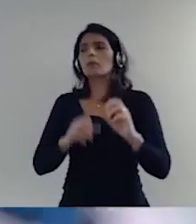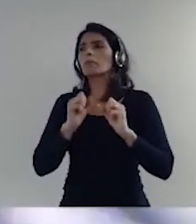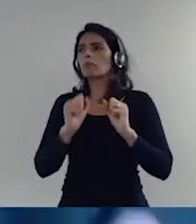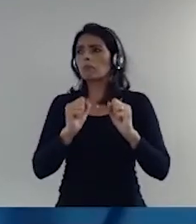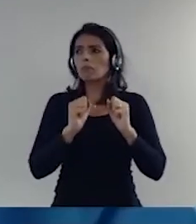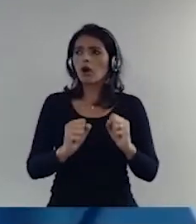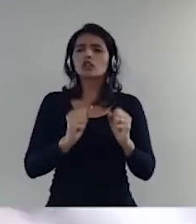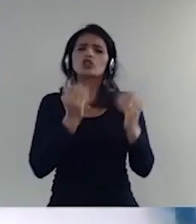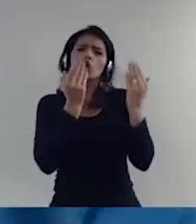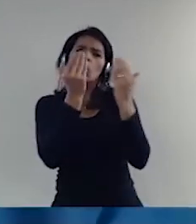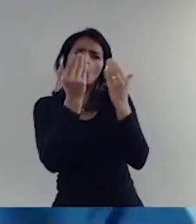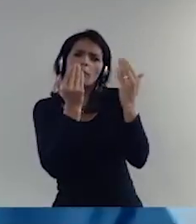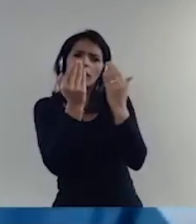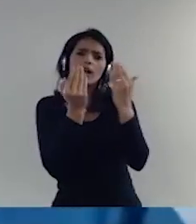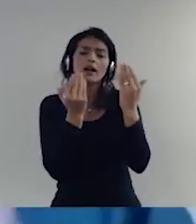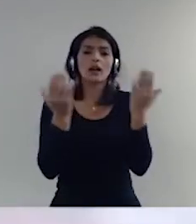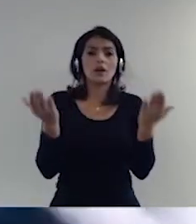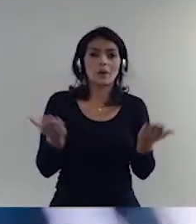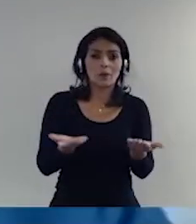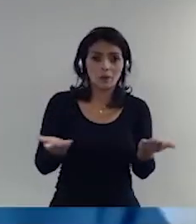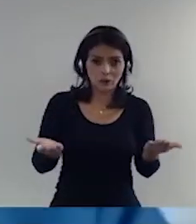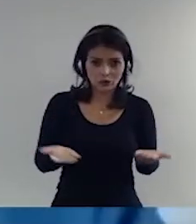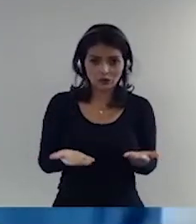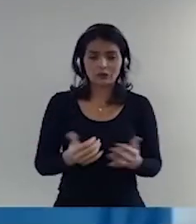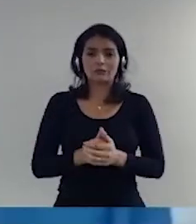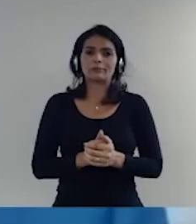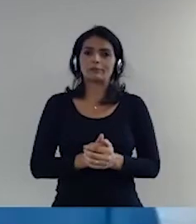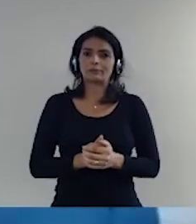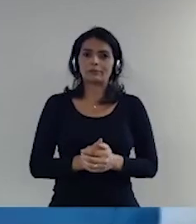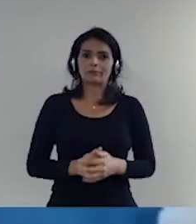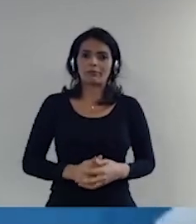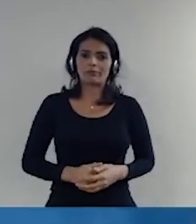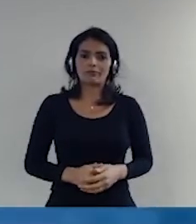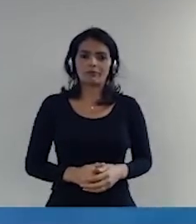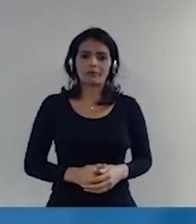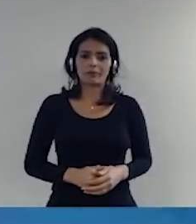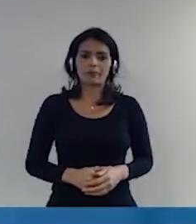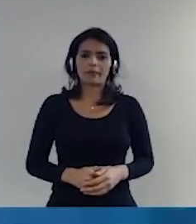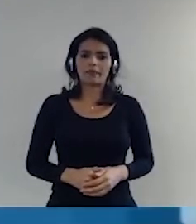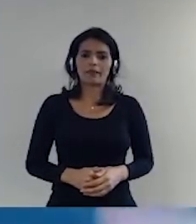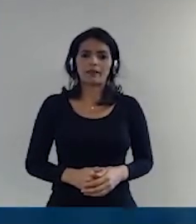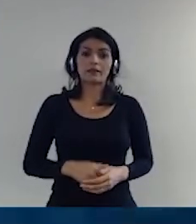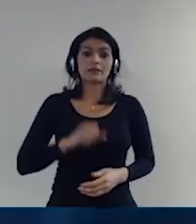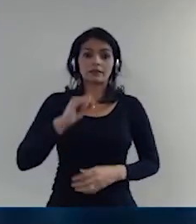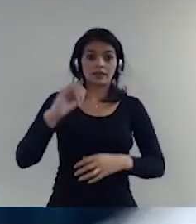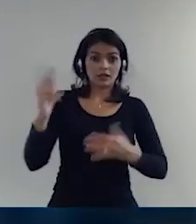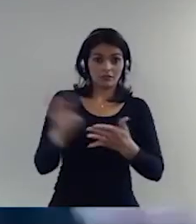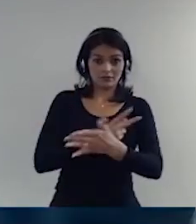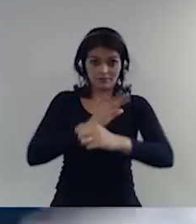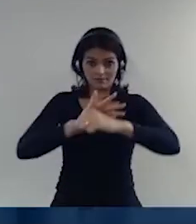analogia, ser levada hoje à hipótese de uma pandemia em